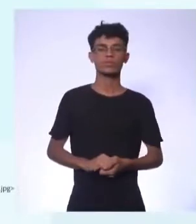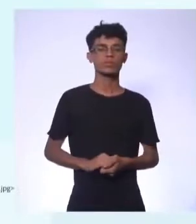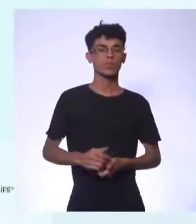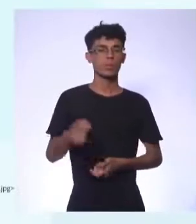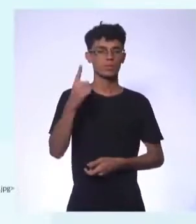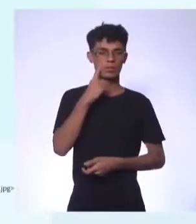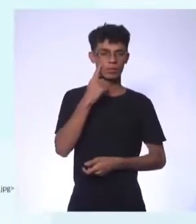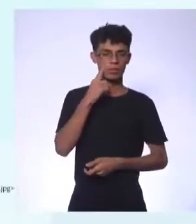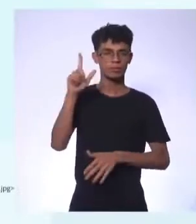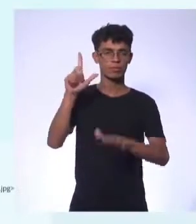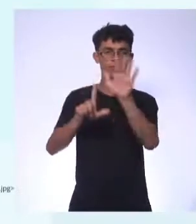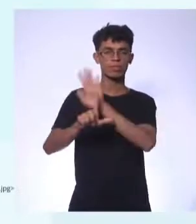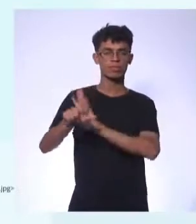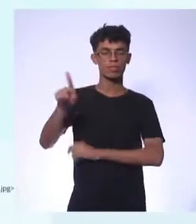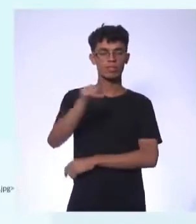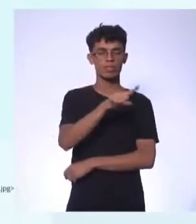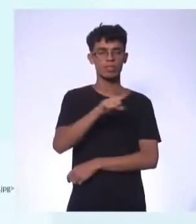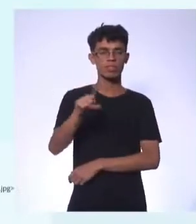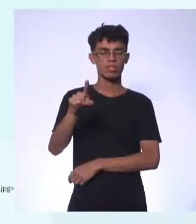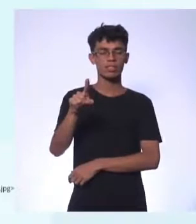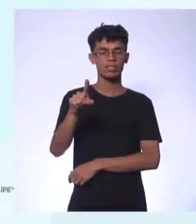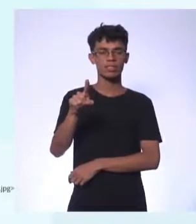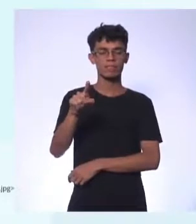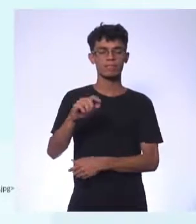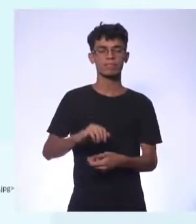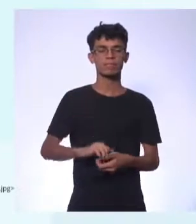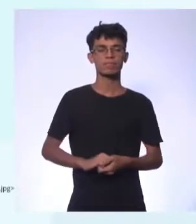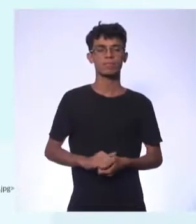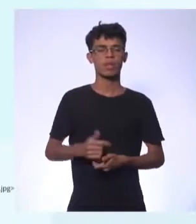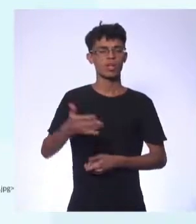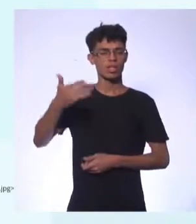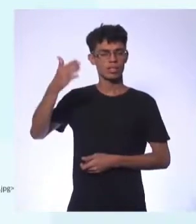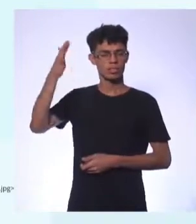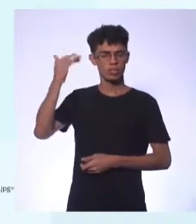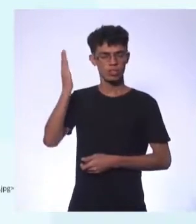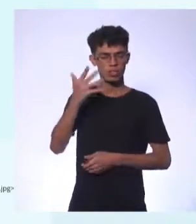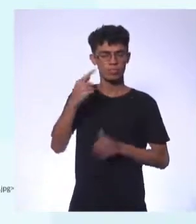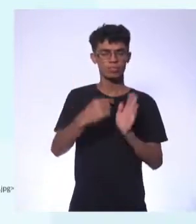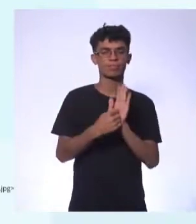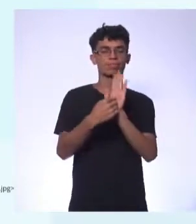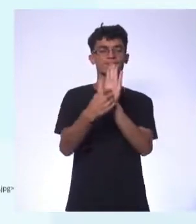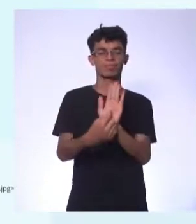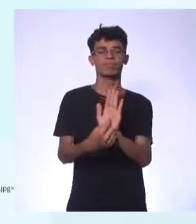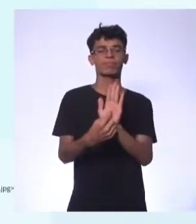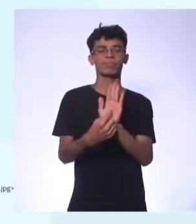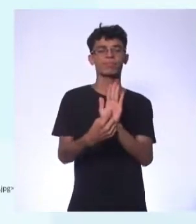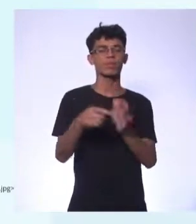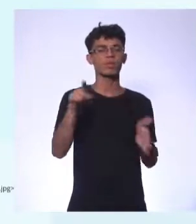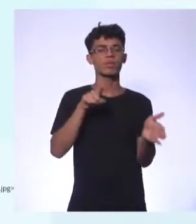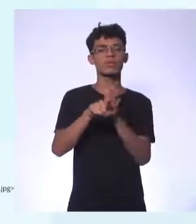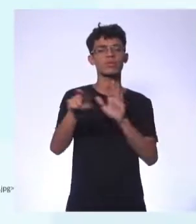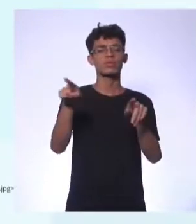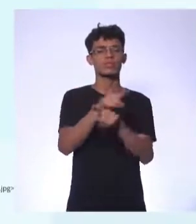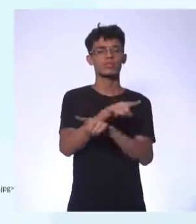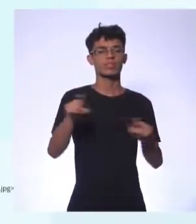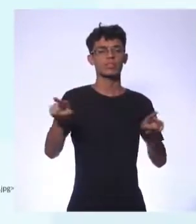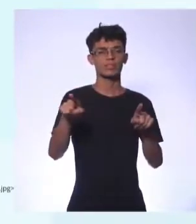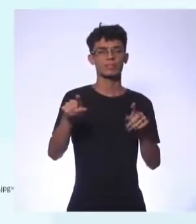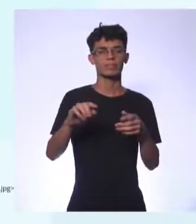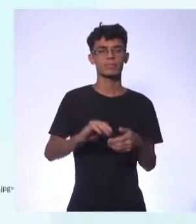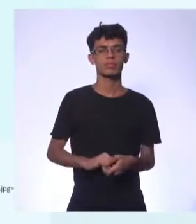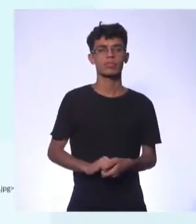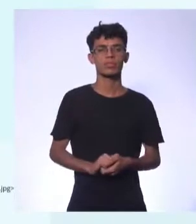Observem essas imagens, estudantes. Uma delas eu até trouxe aí em aulas anteriores que eu bem me lembro. A pergunta acerca das imagens é